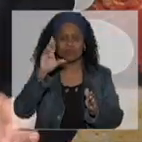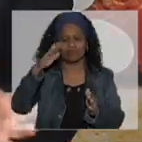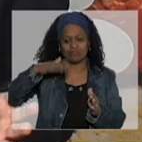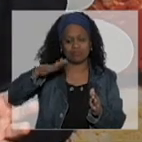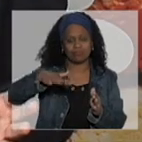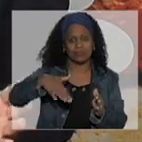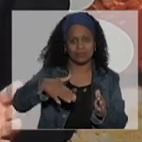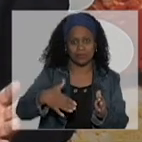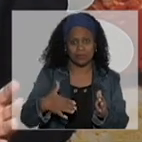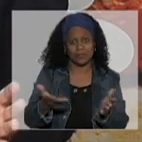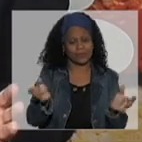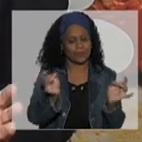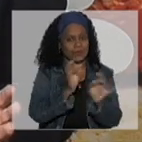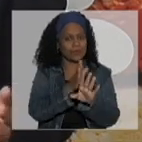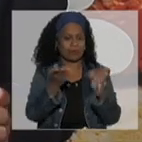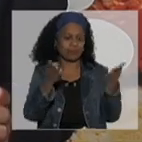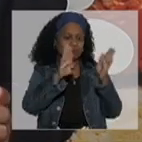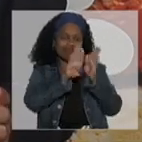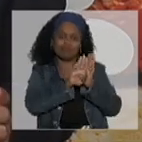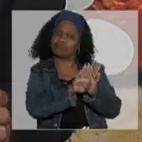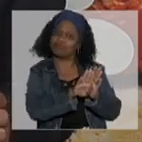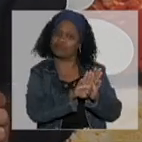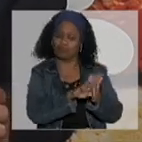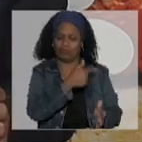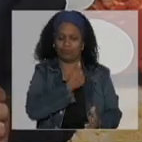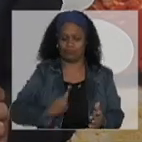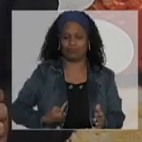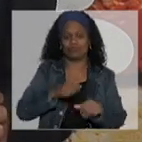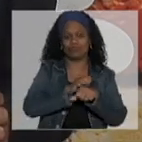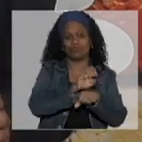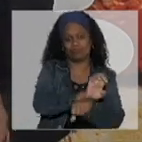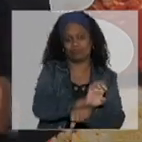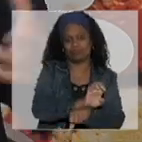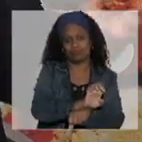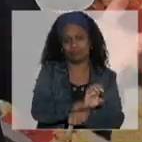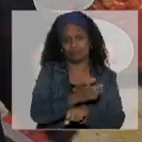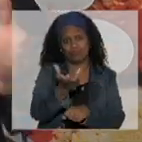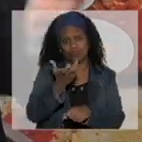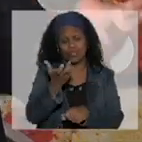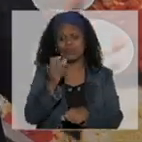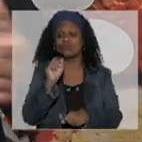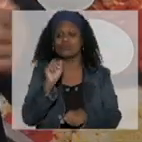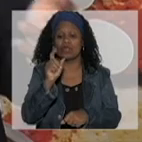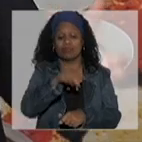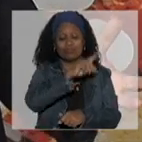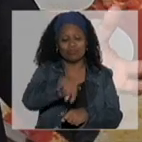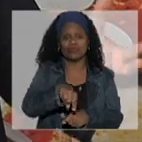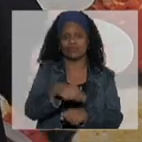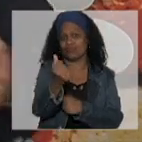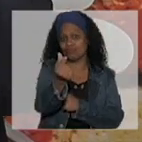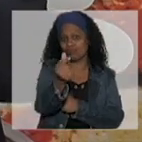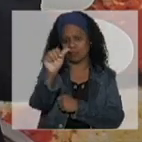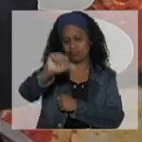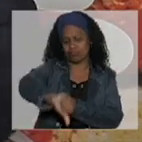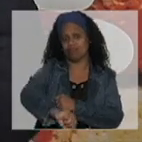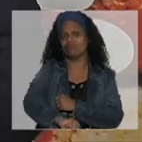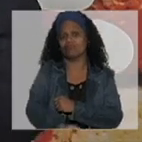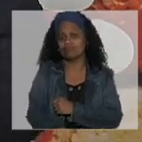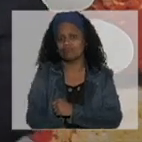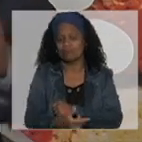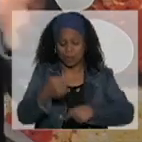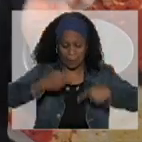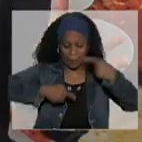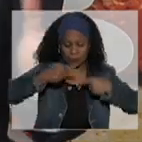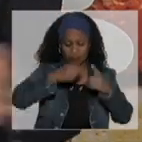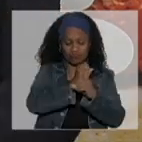vários municípios janeiro programa fundamental de segurança alimentar do governo do estado que decidiu é cortar despesas ela tem sido cortar